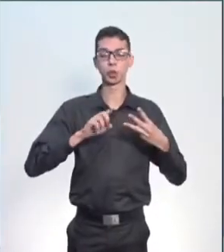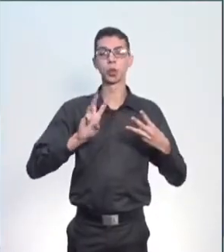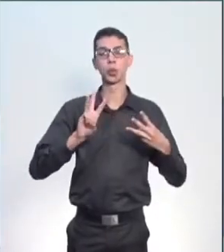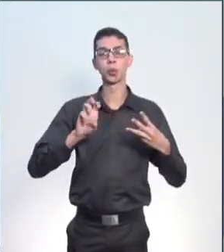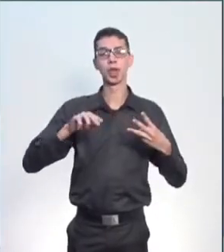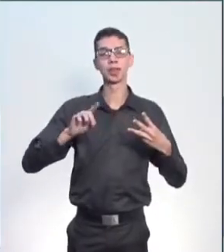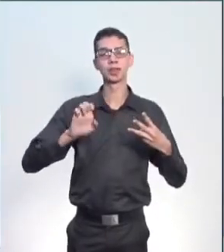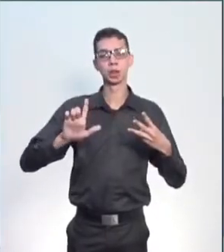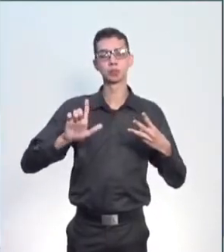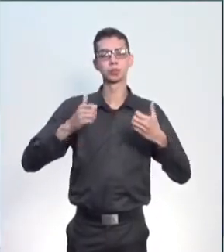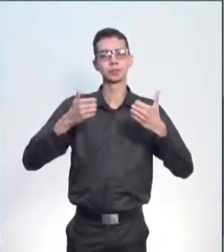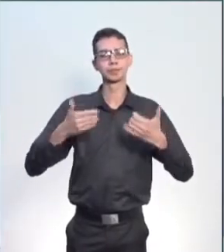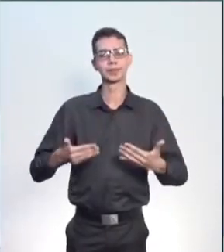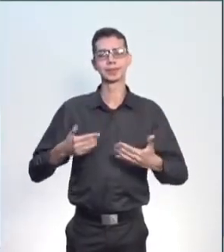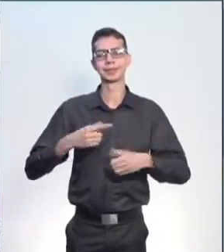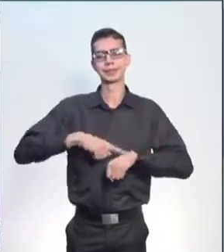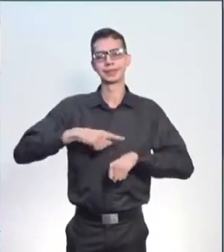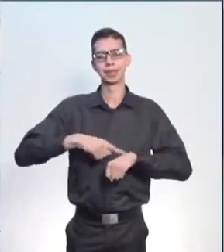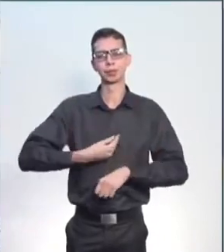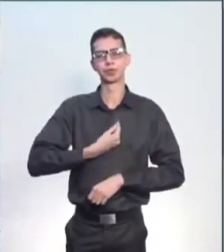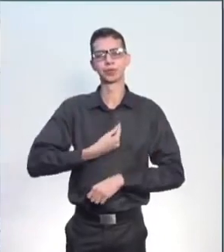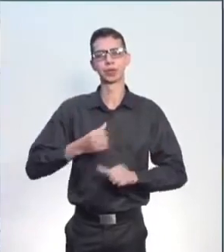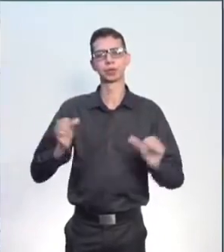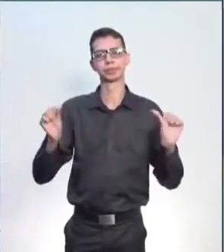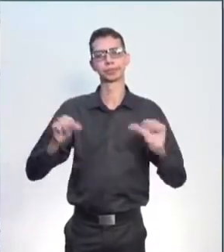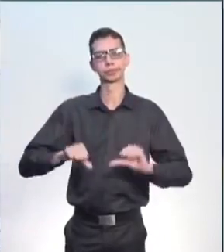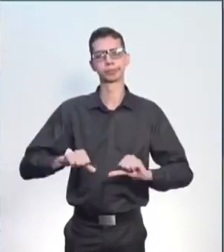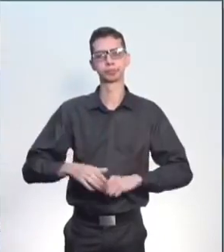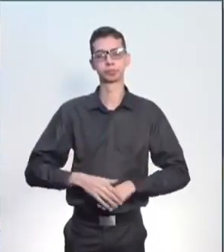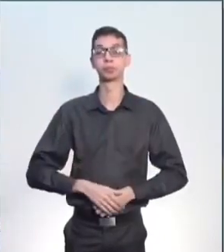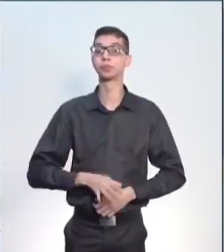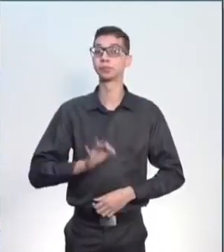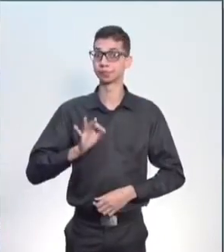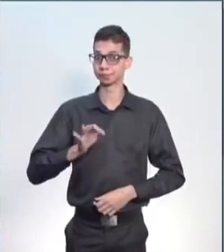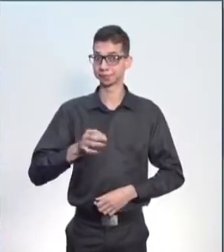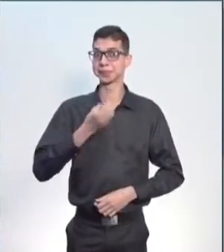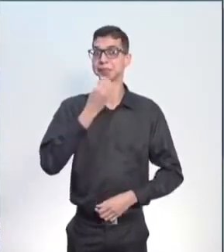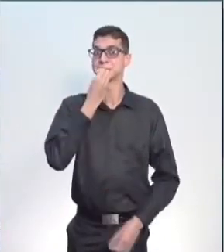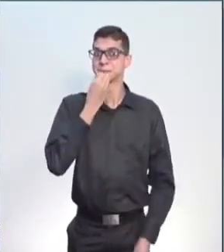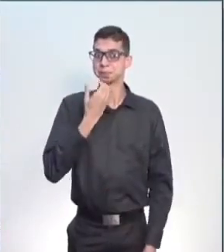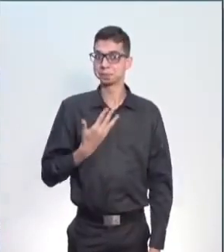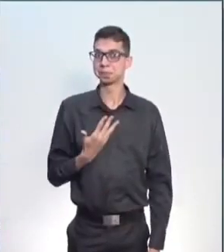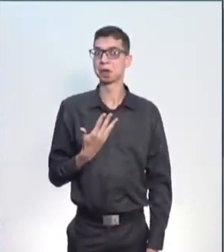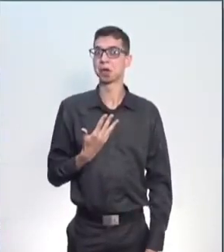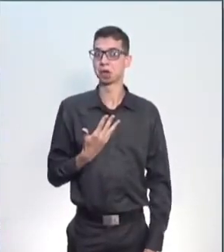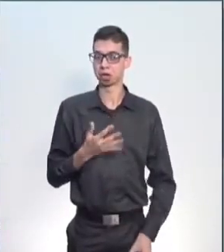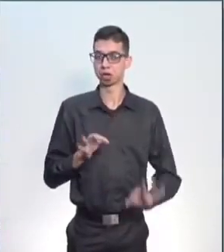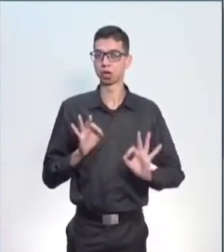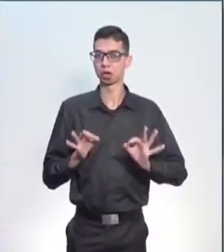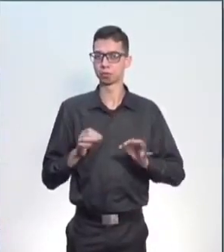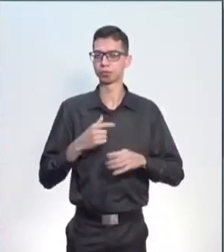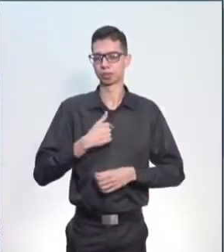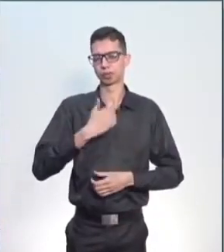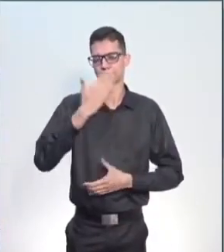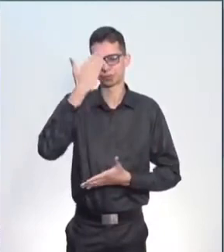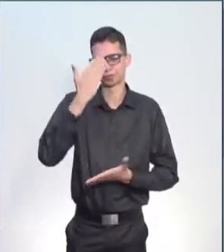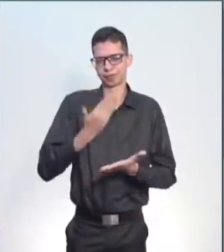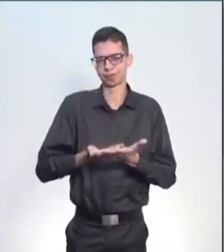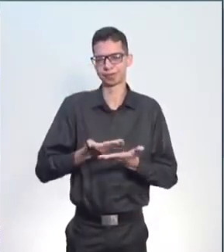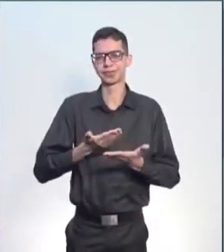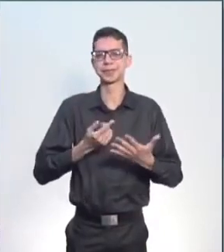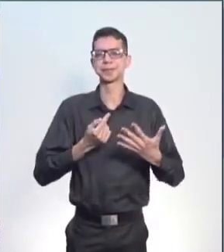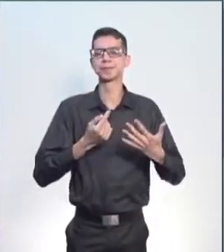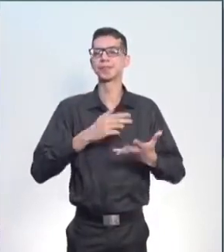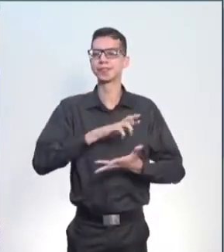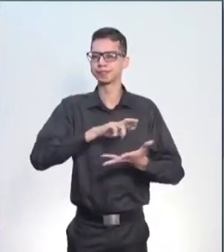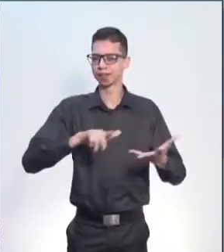crise. Olha, muito bem, muito bem. Eu tenho certeza que a gente tem muitas outras questões aí. E